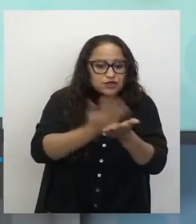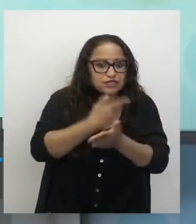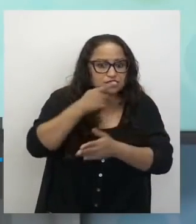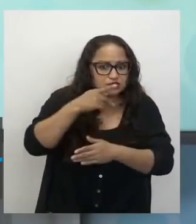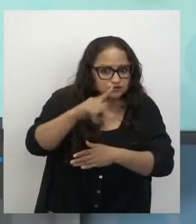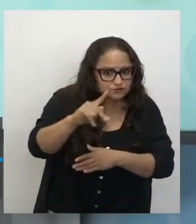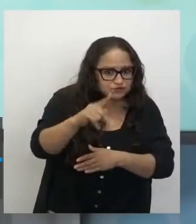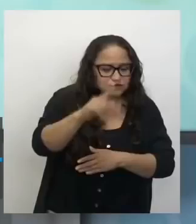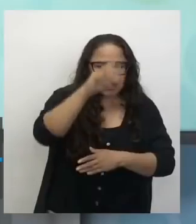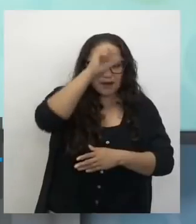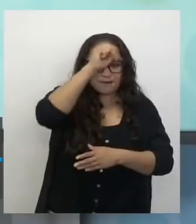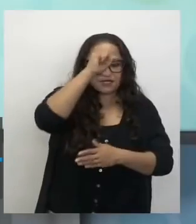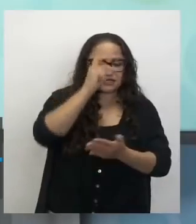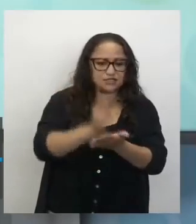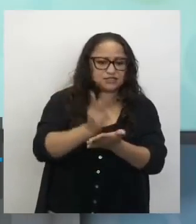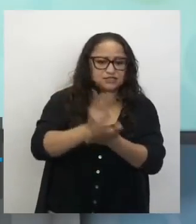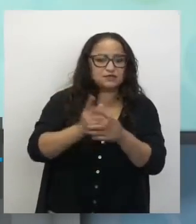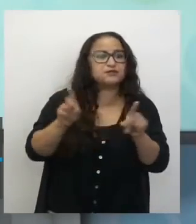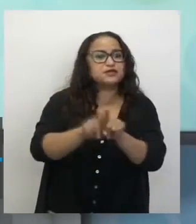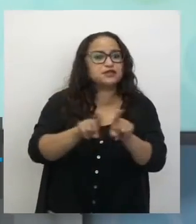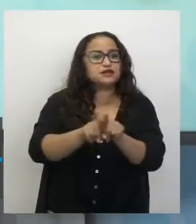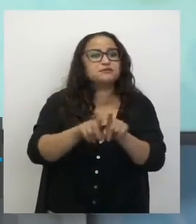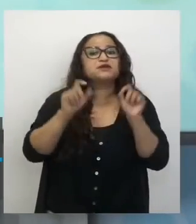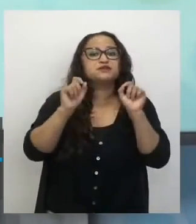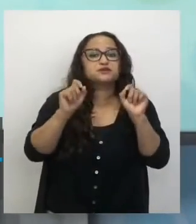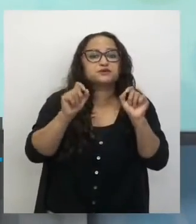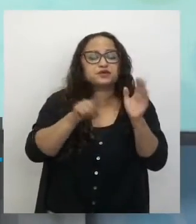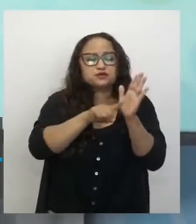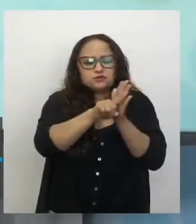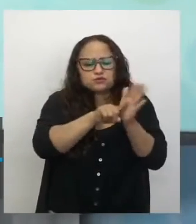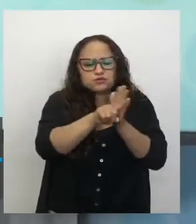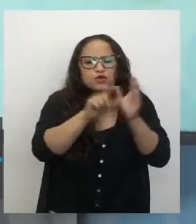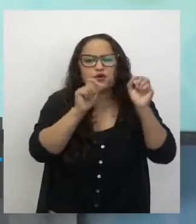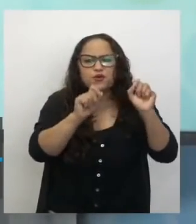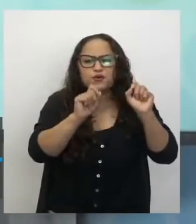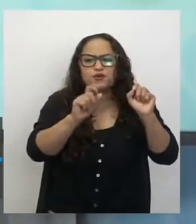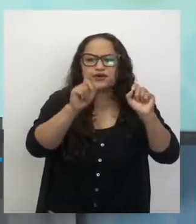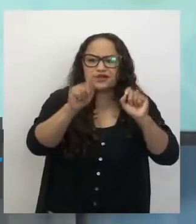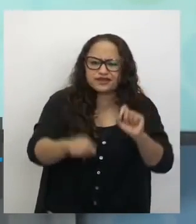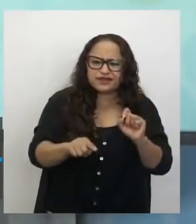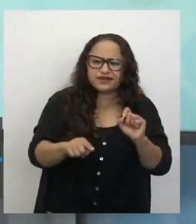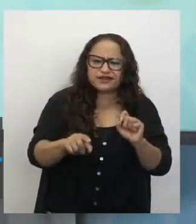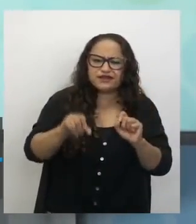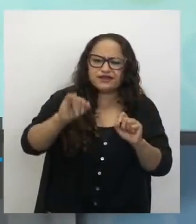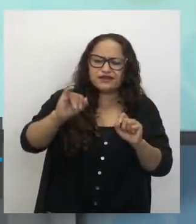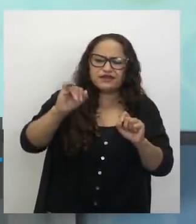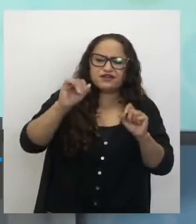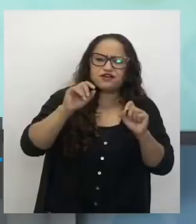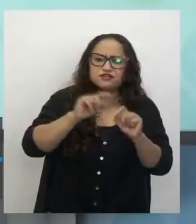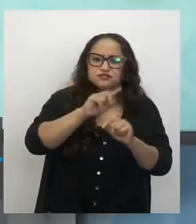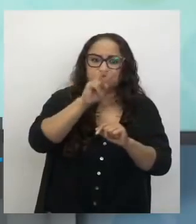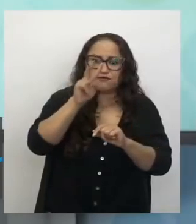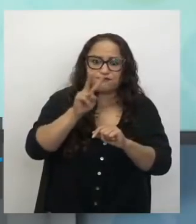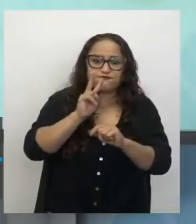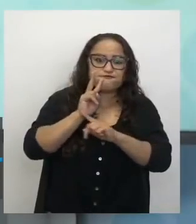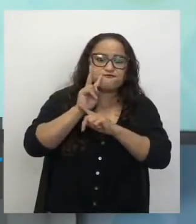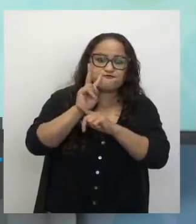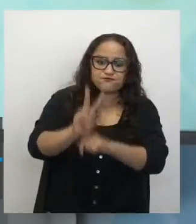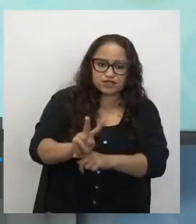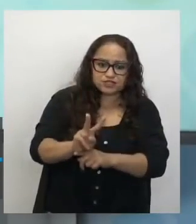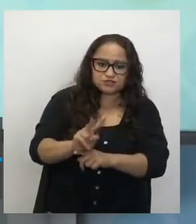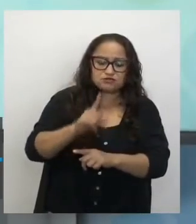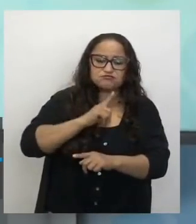Aprender Sempre, também está escrito investigação. O que é investigar? A gente está olhando, a gente tem